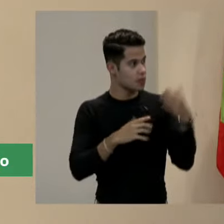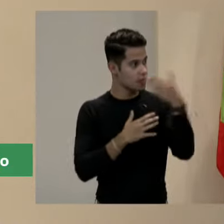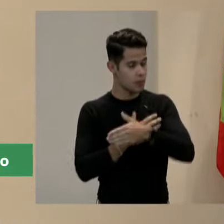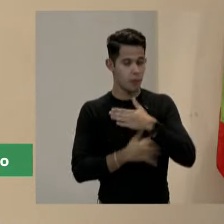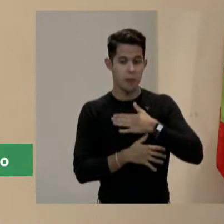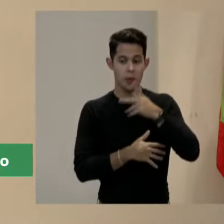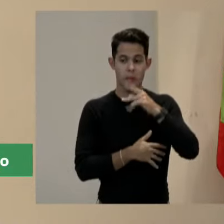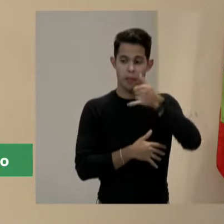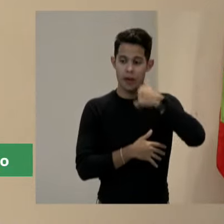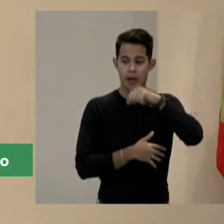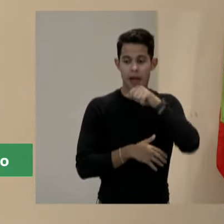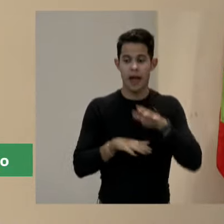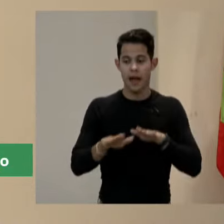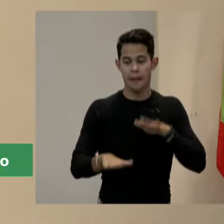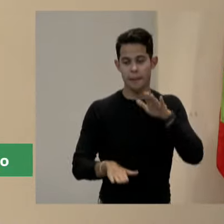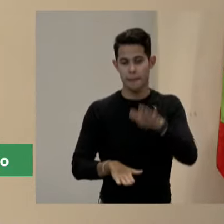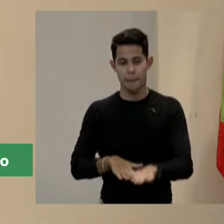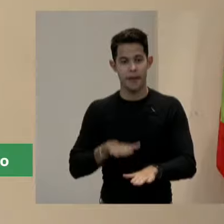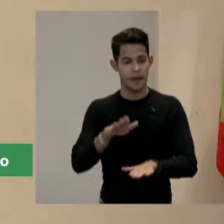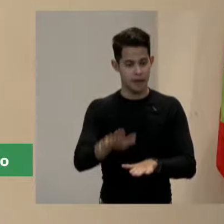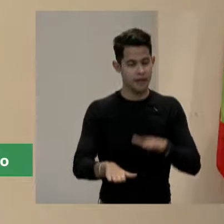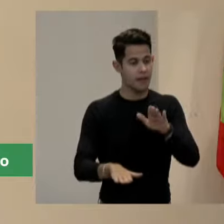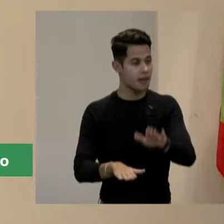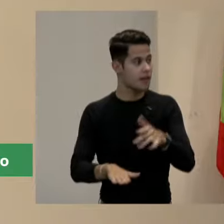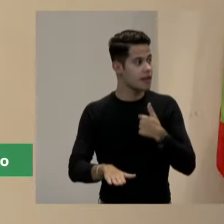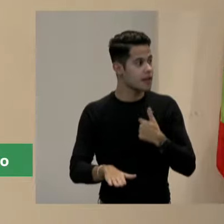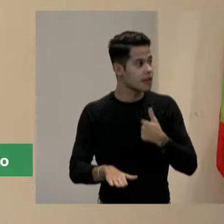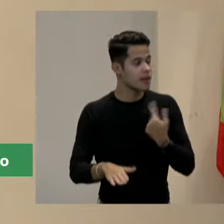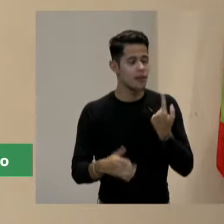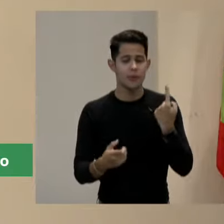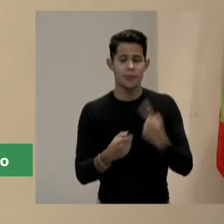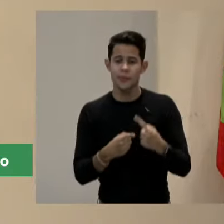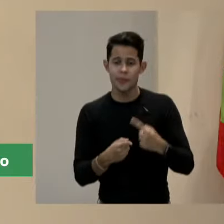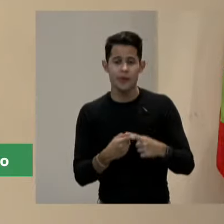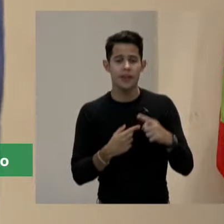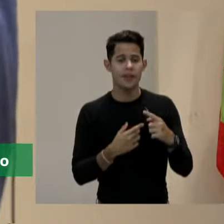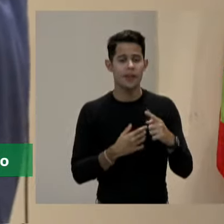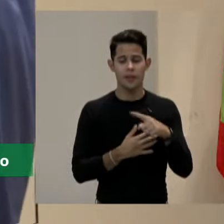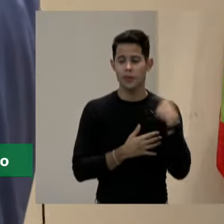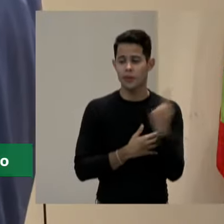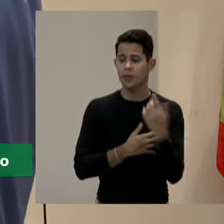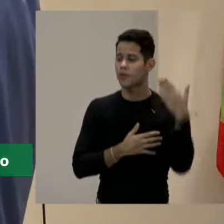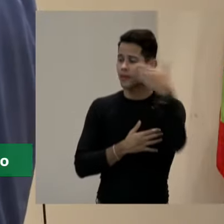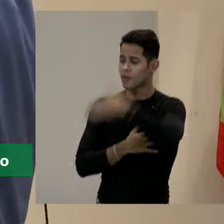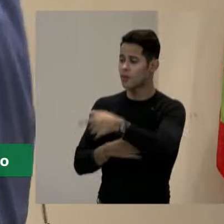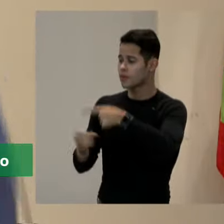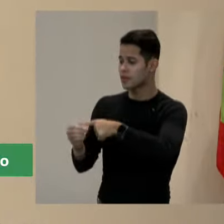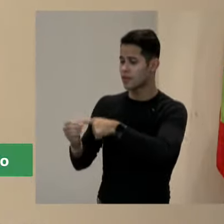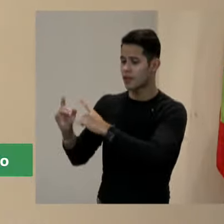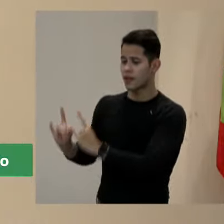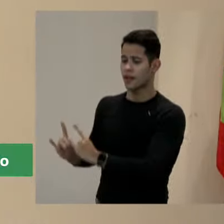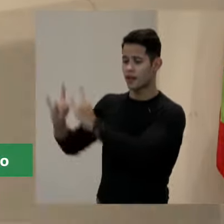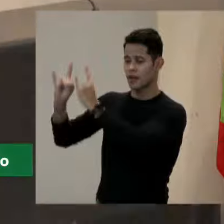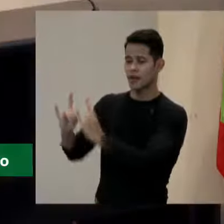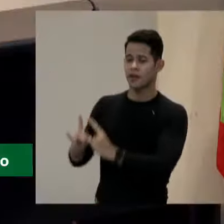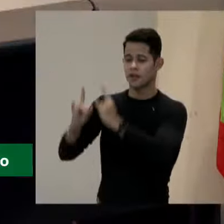pé. E eu ficava, por que que nós estamos indo para a cidade grande?